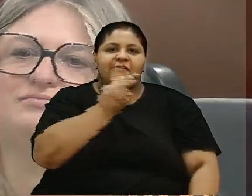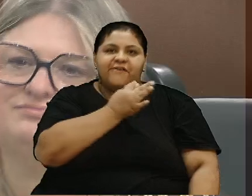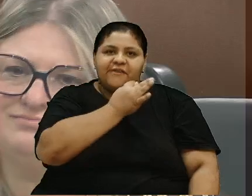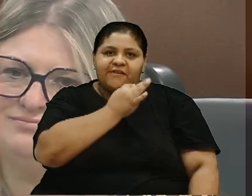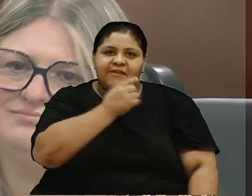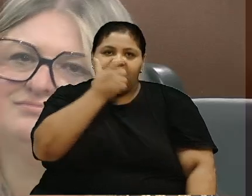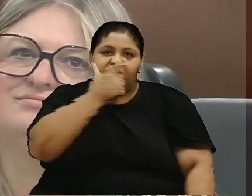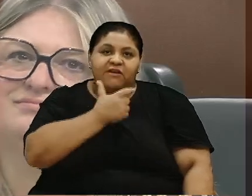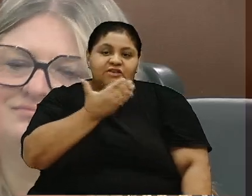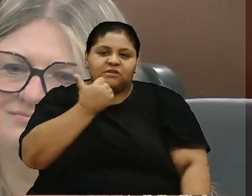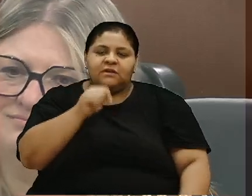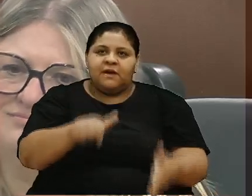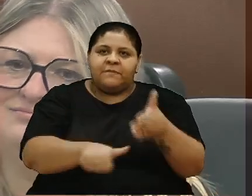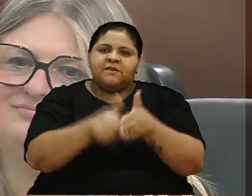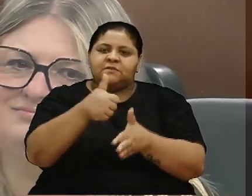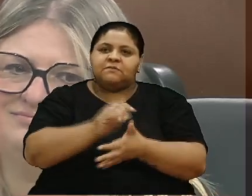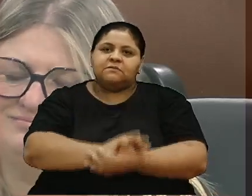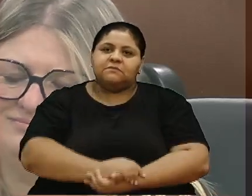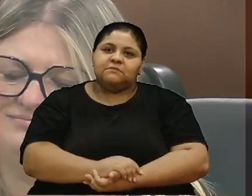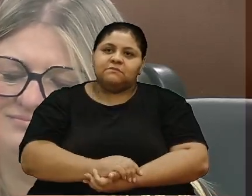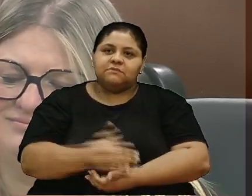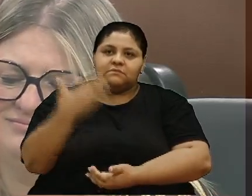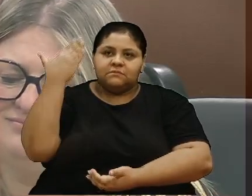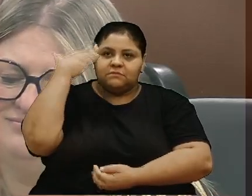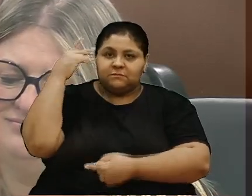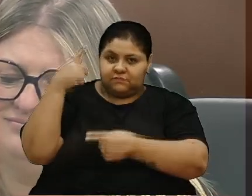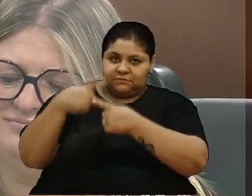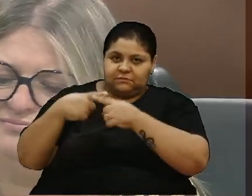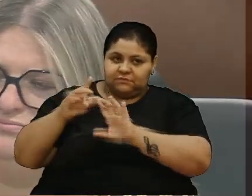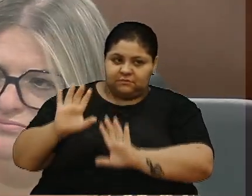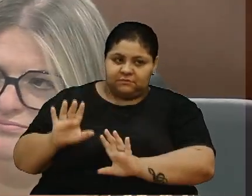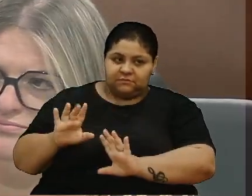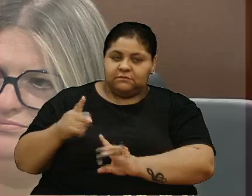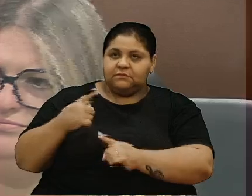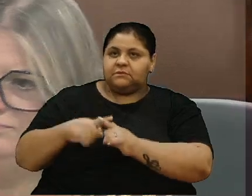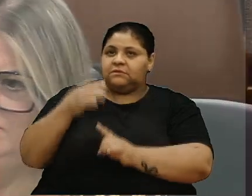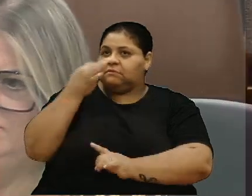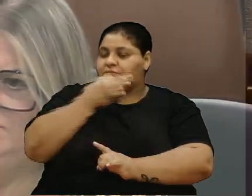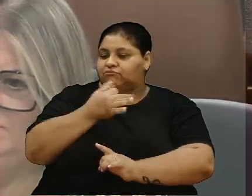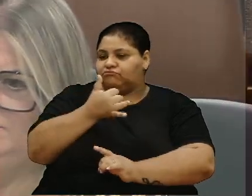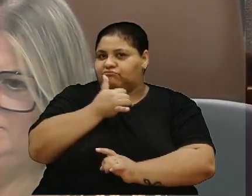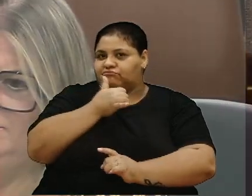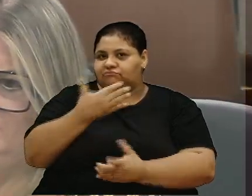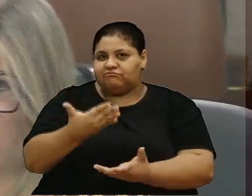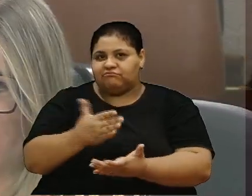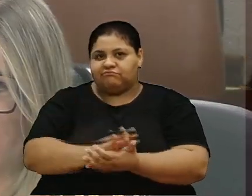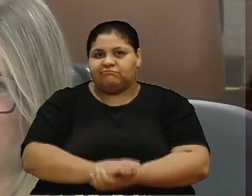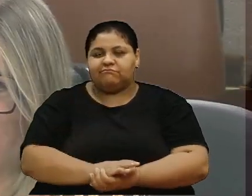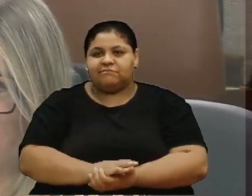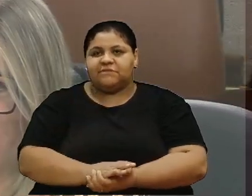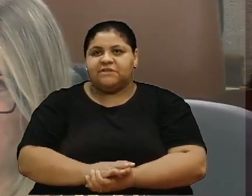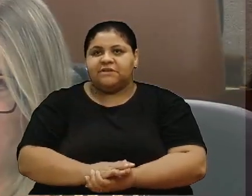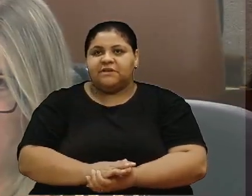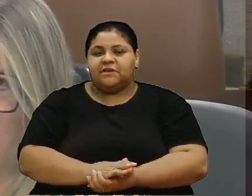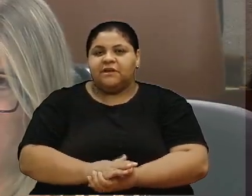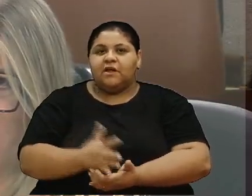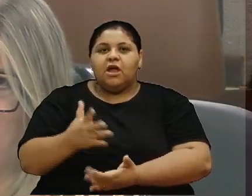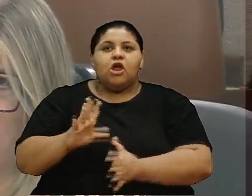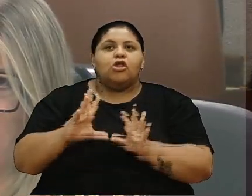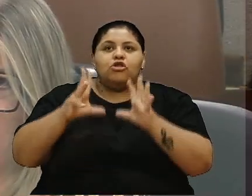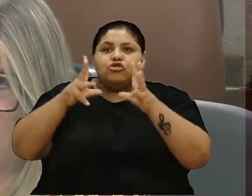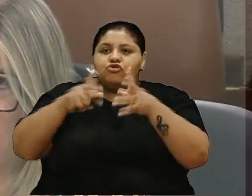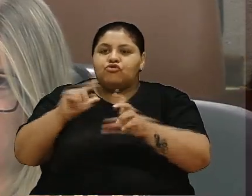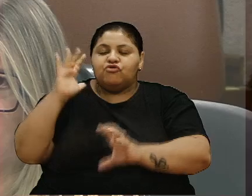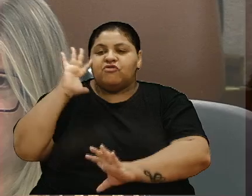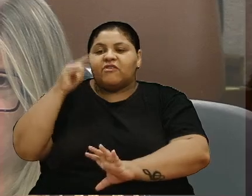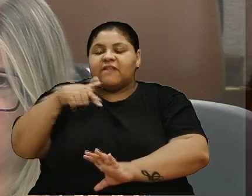comida é até melhor. Sabe por que isso? Porque Caxias do Sul, infelizmente, tem a síndrome do vira-lata. Tudo que